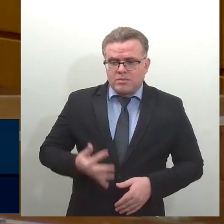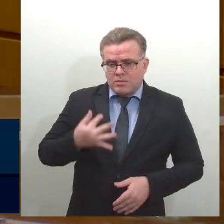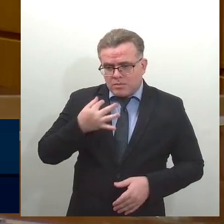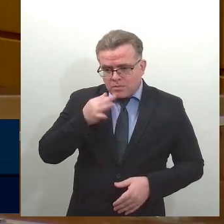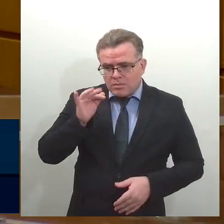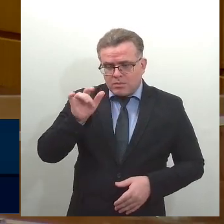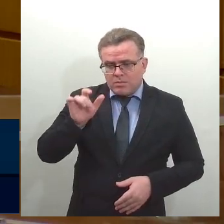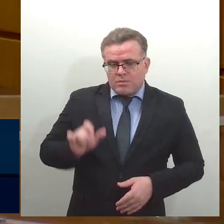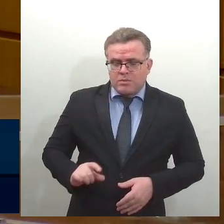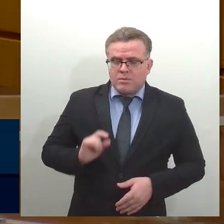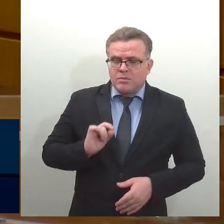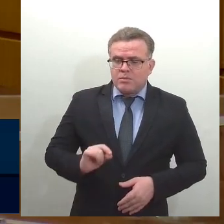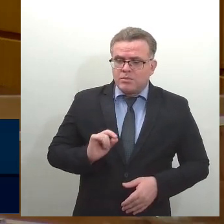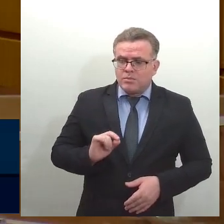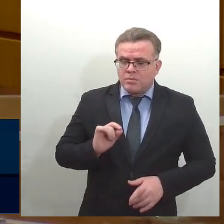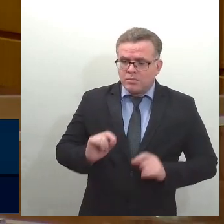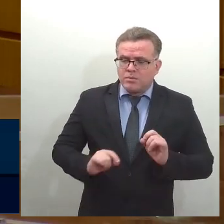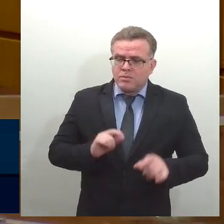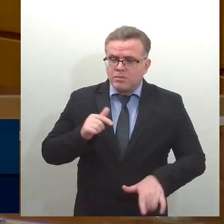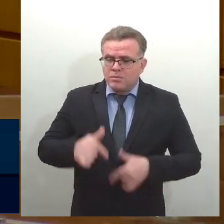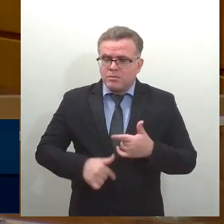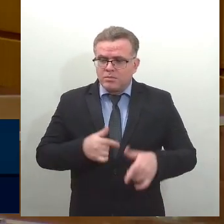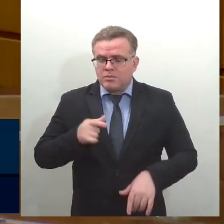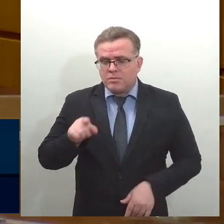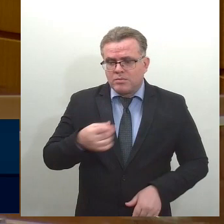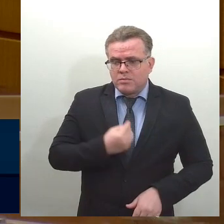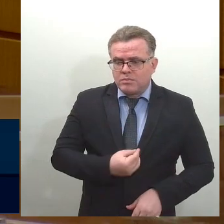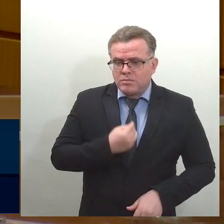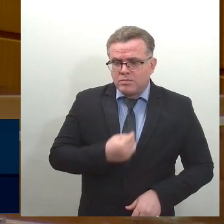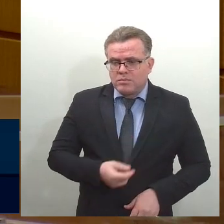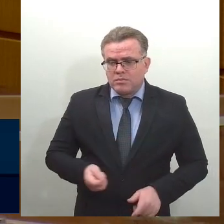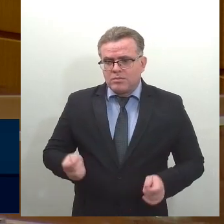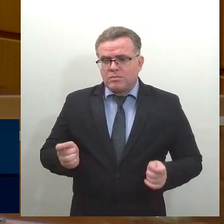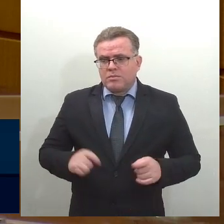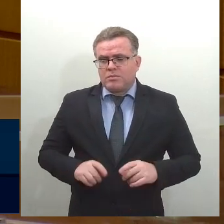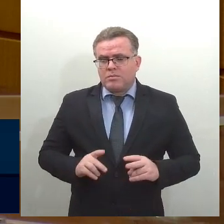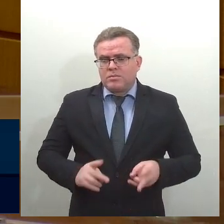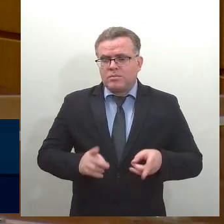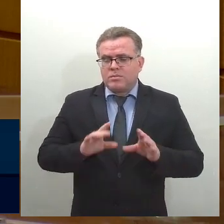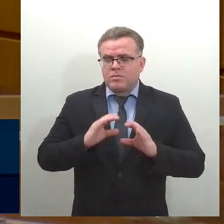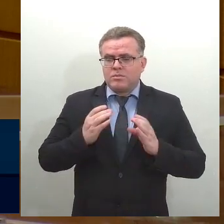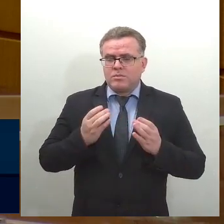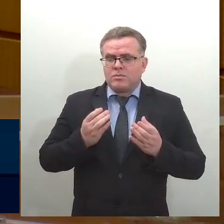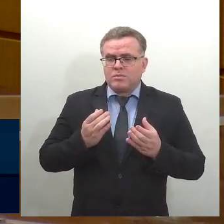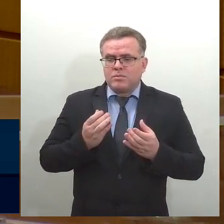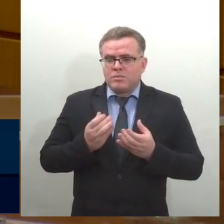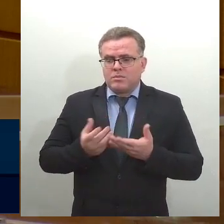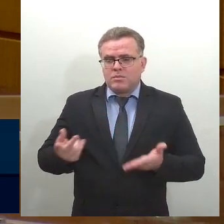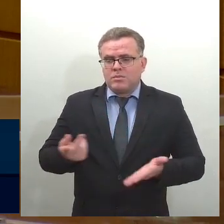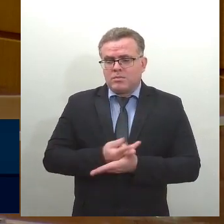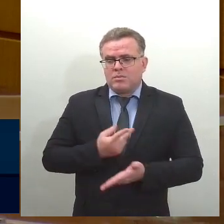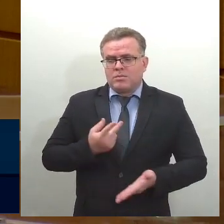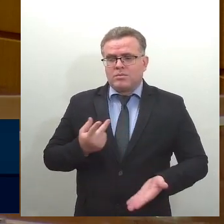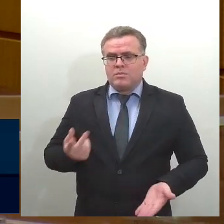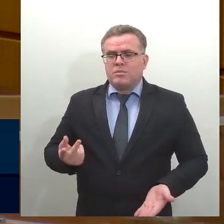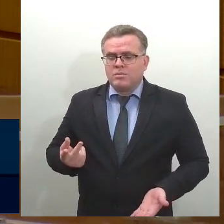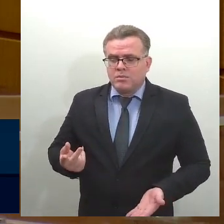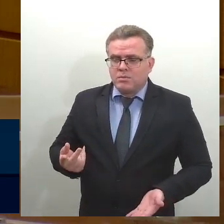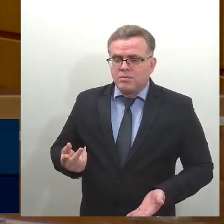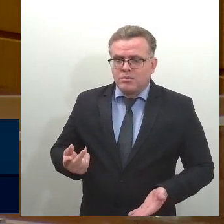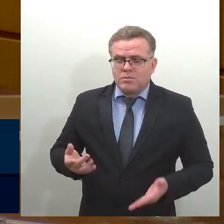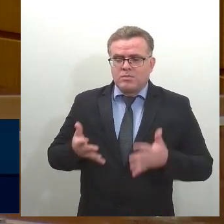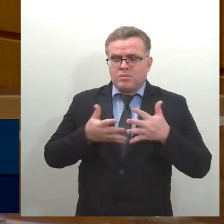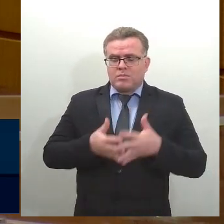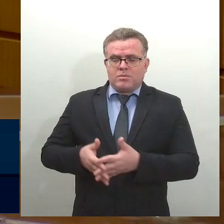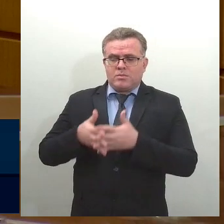sua participação na conferência que está ocorrendo nos Estados Unidos. O evento